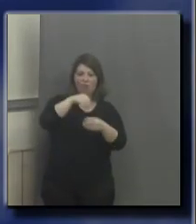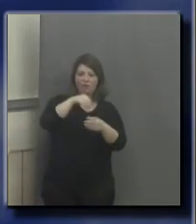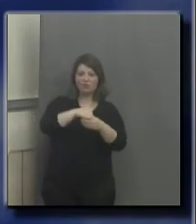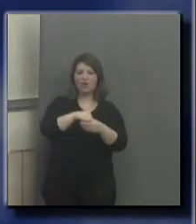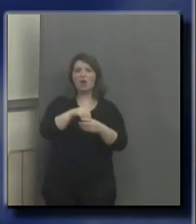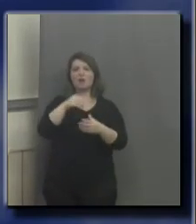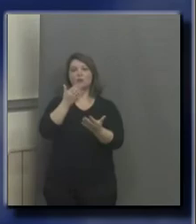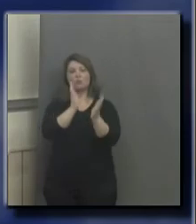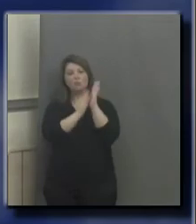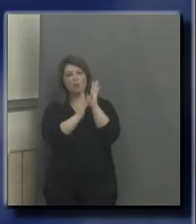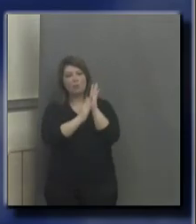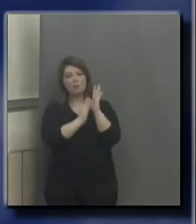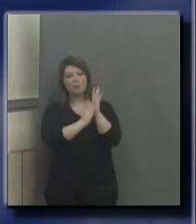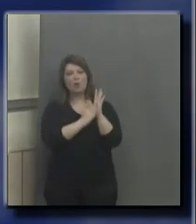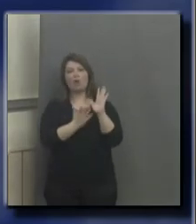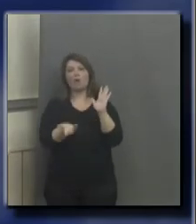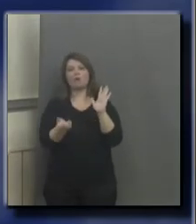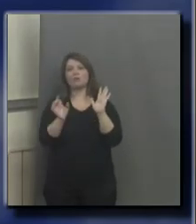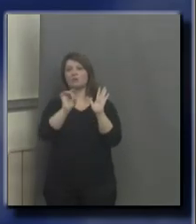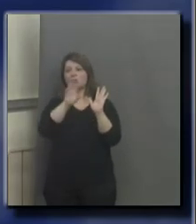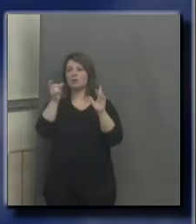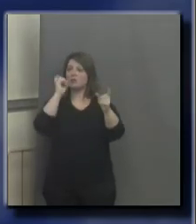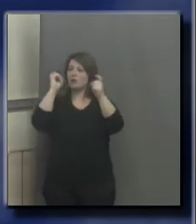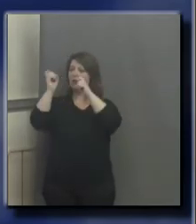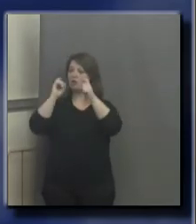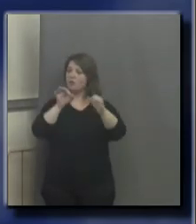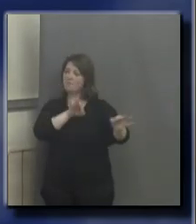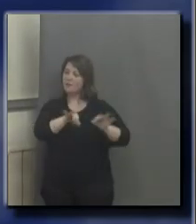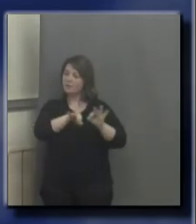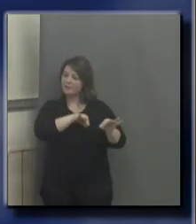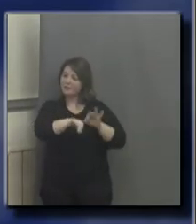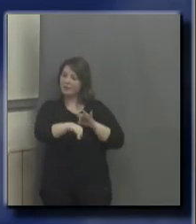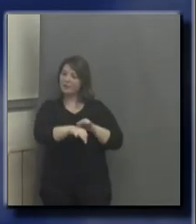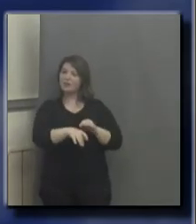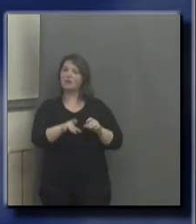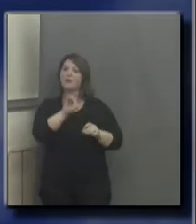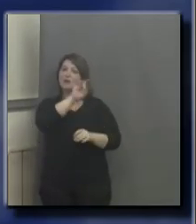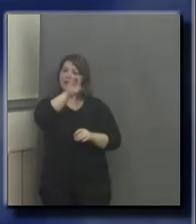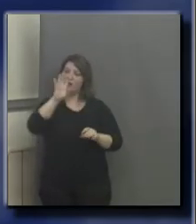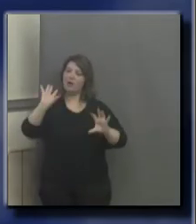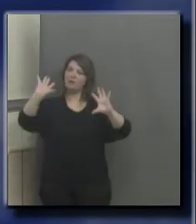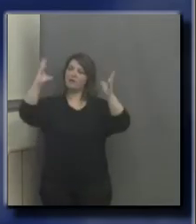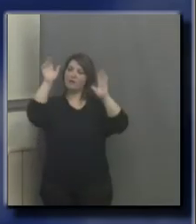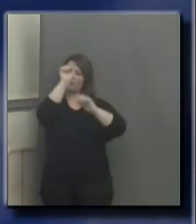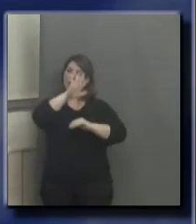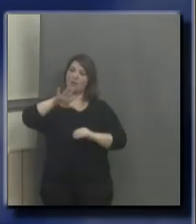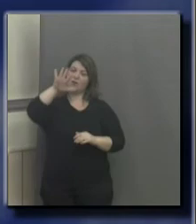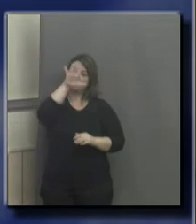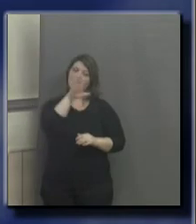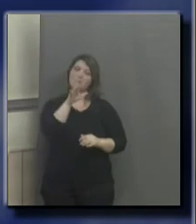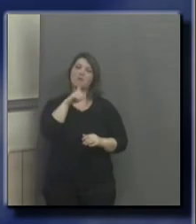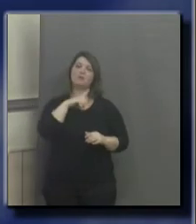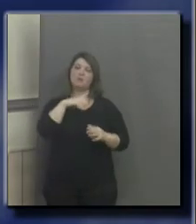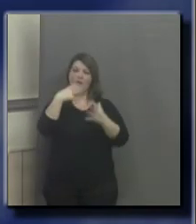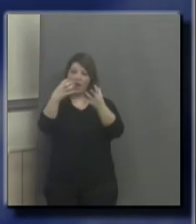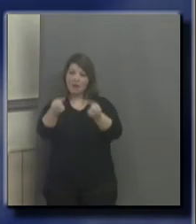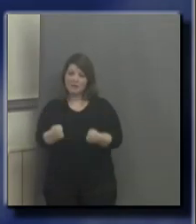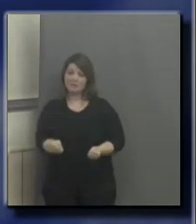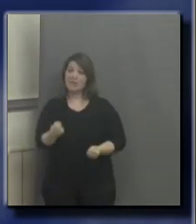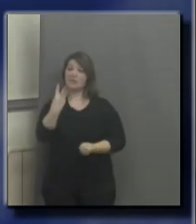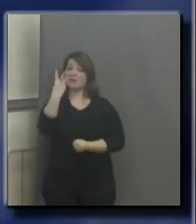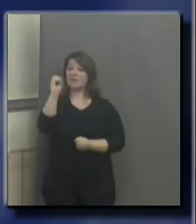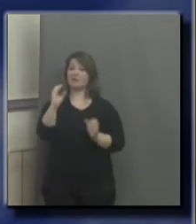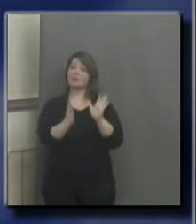estas propostas oriundas das reuniões preparatórias. Cada evento regional poderá aprovar até